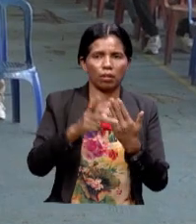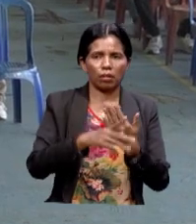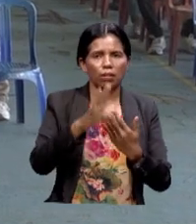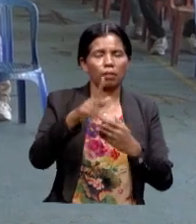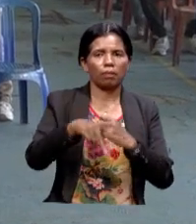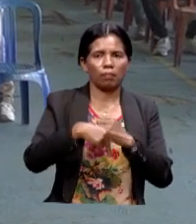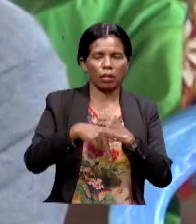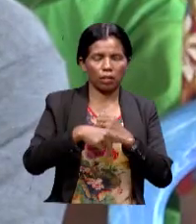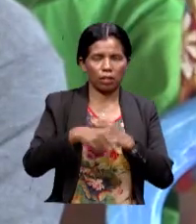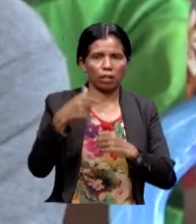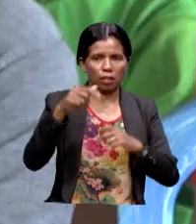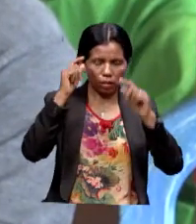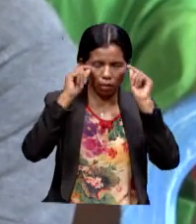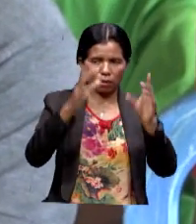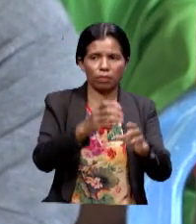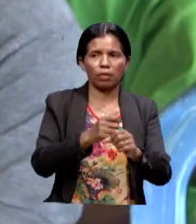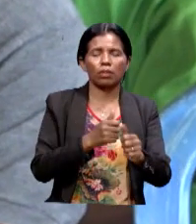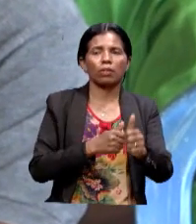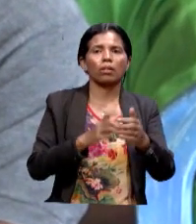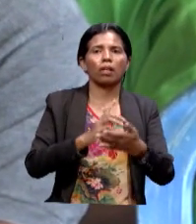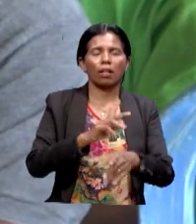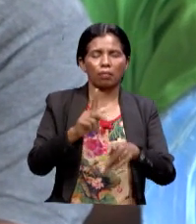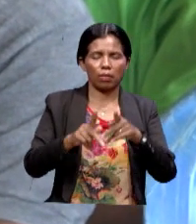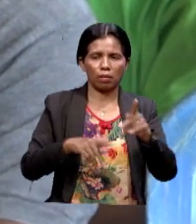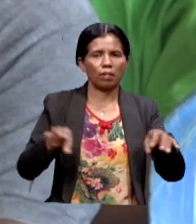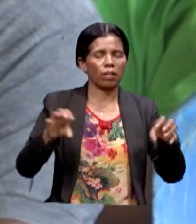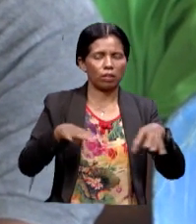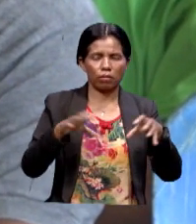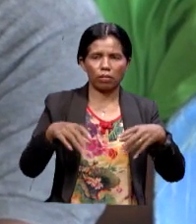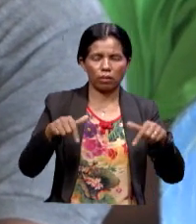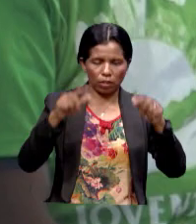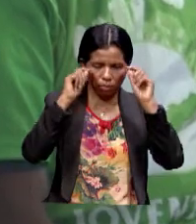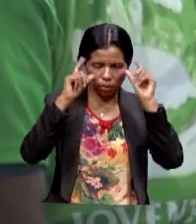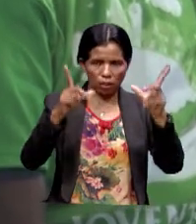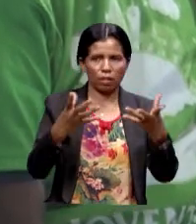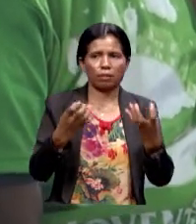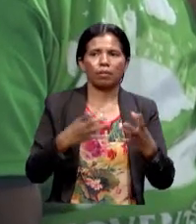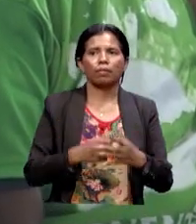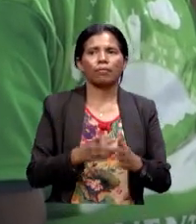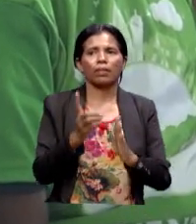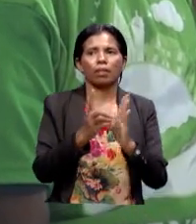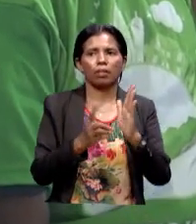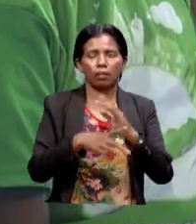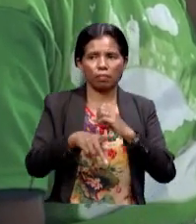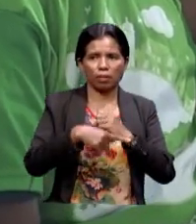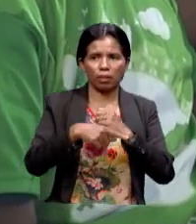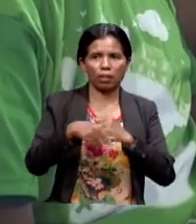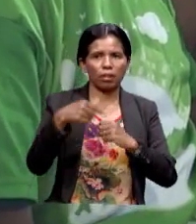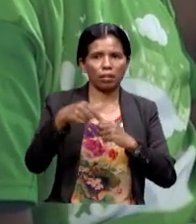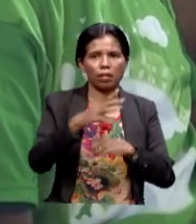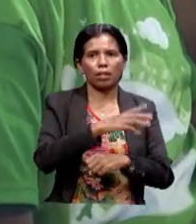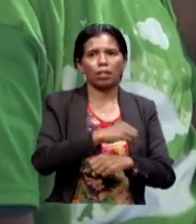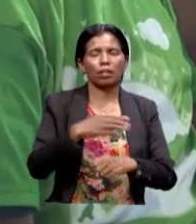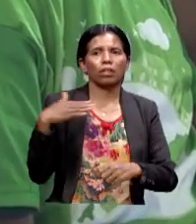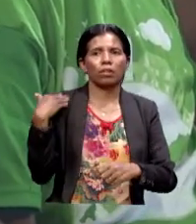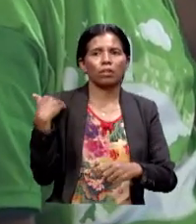Partidos Verdes de Timor-Leste, fute baseia ba desemprego nebeas e a relaram. Tu é dar seus partidos verdes e a tina rihun rua são essenciais,